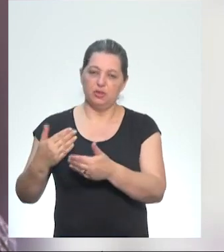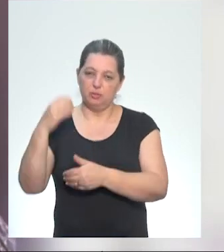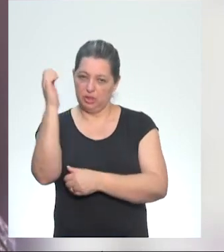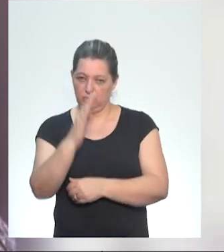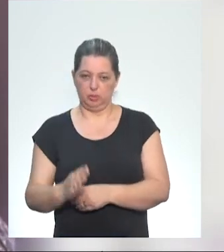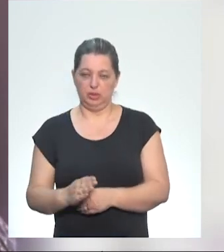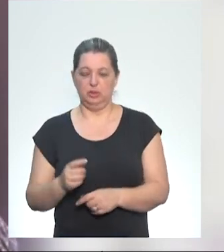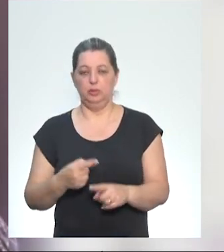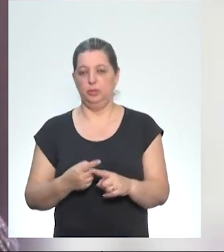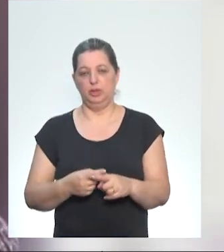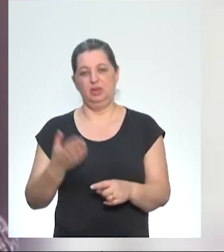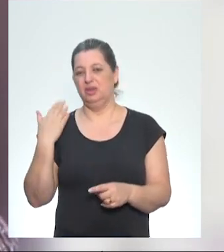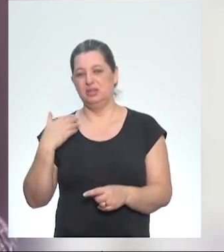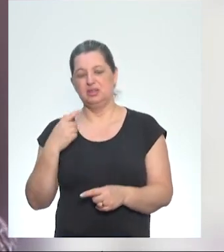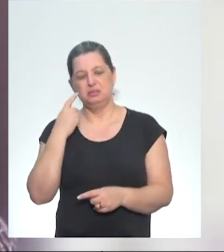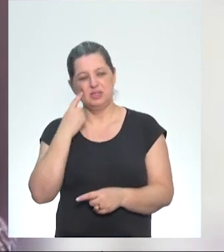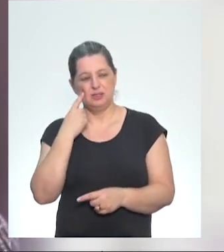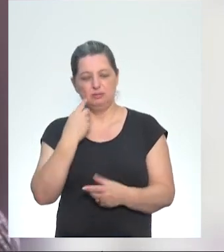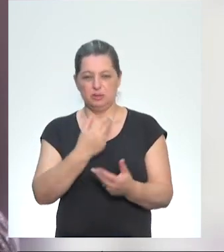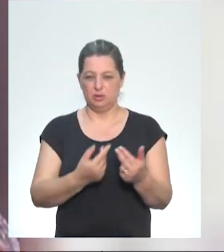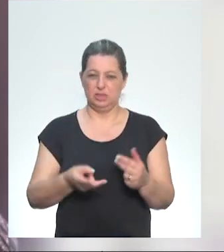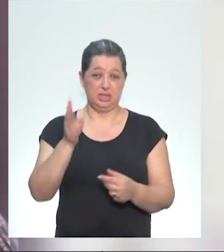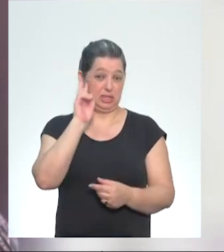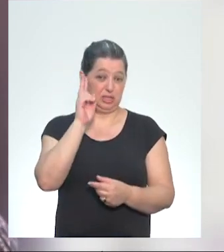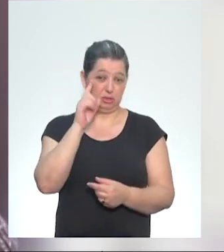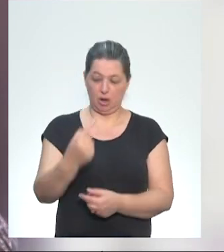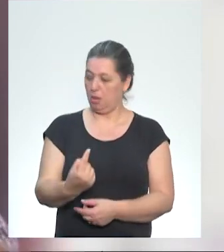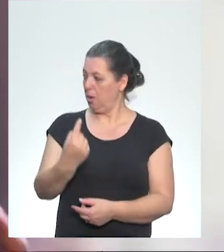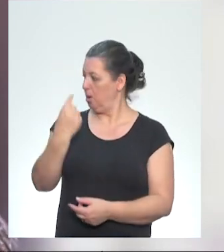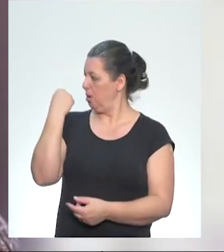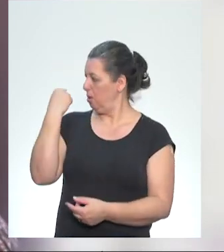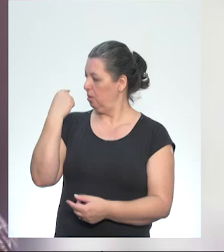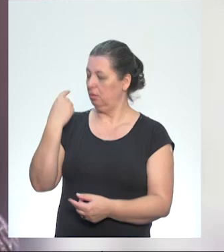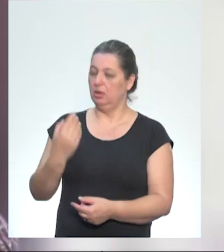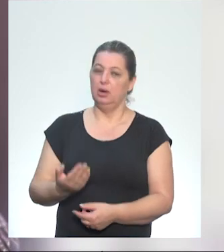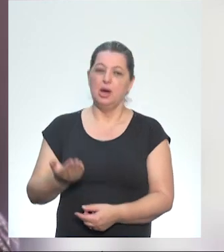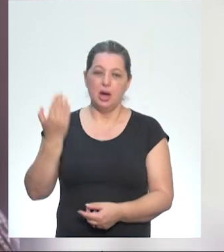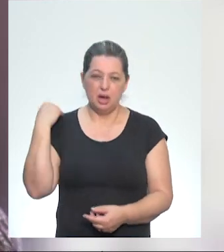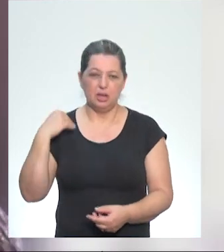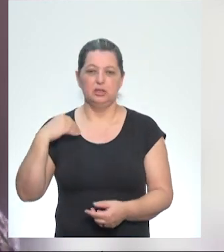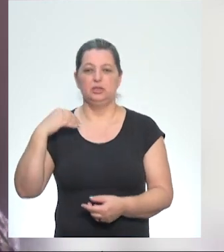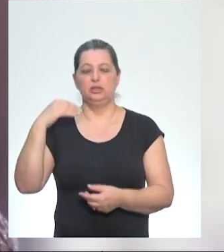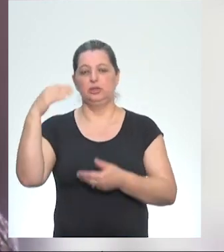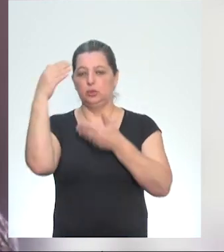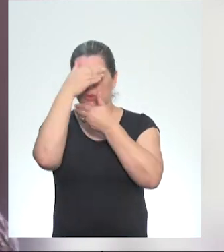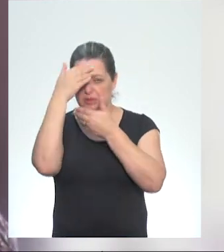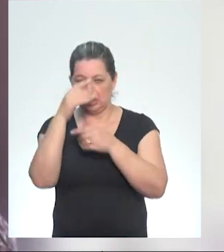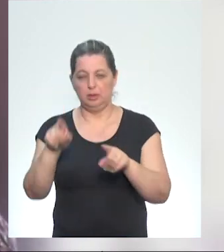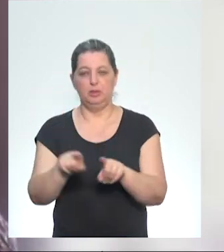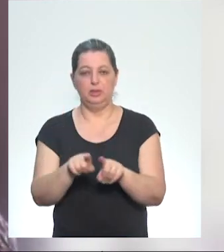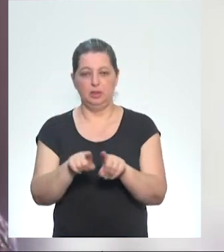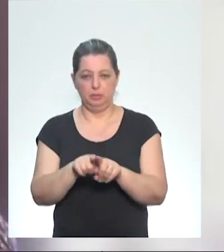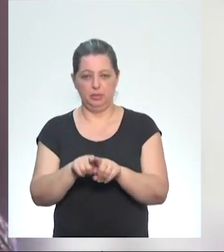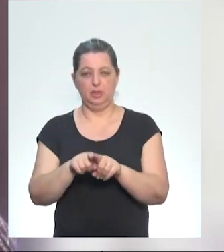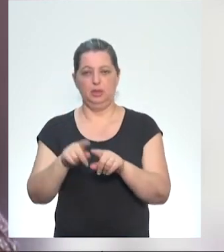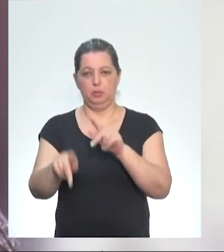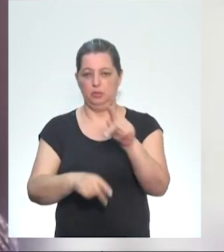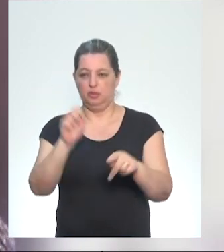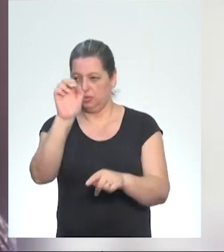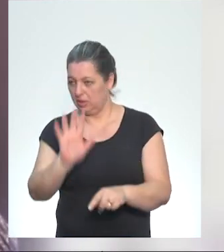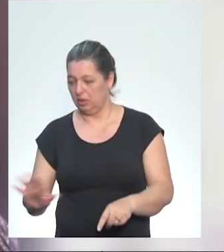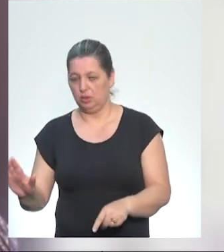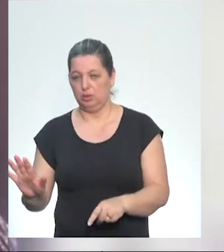né? Quando a gente olha para o continente africano antes dos árabes e antes dos europeus. Mas de brinquedos eu ainda não